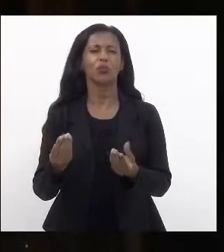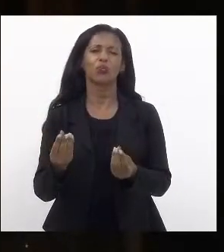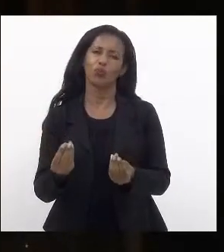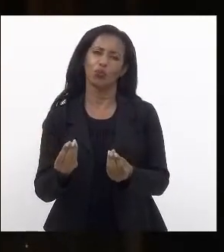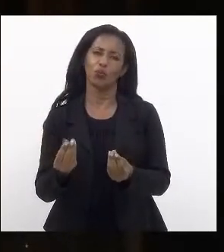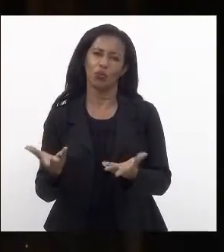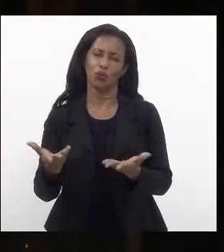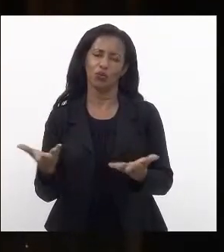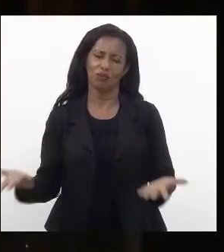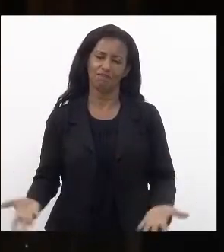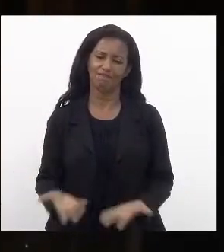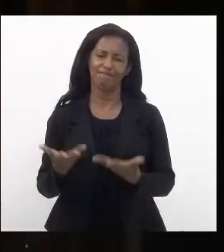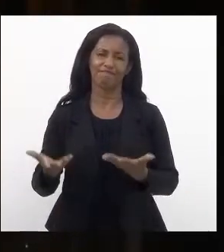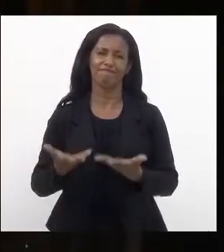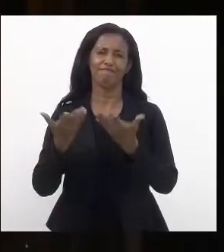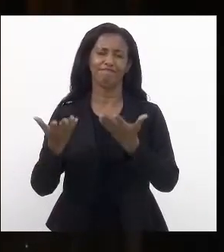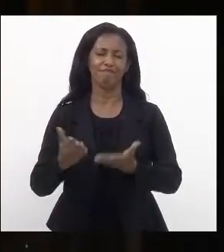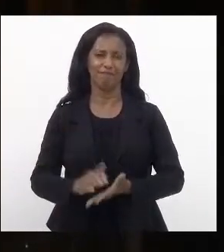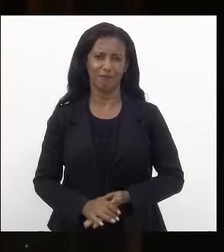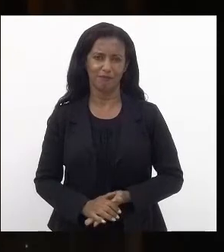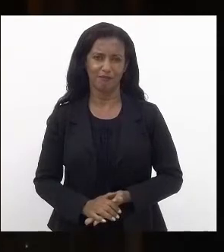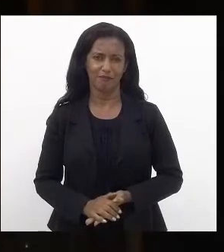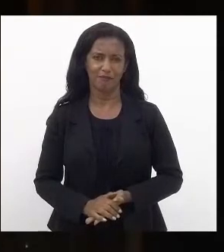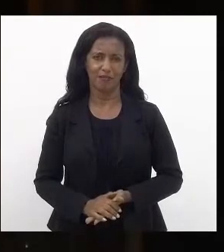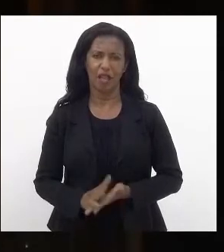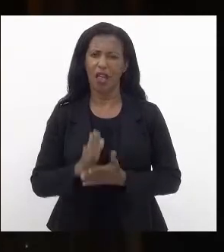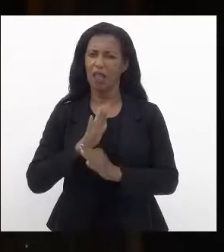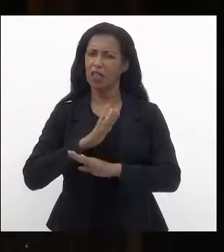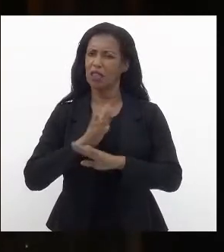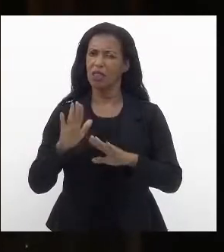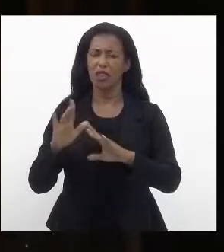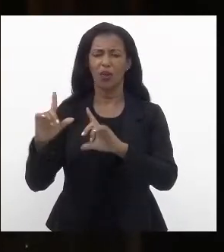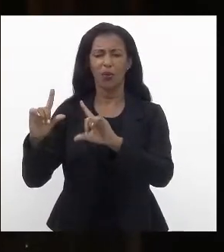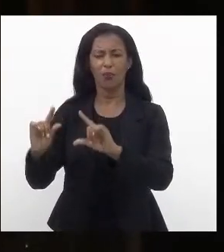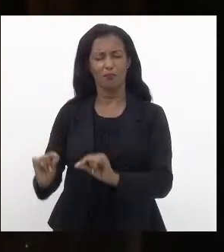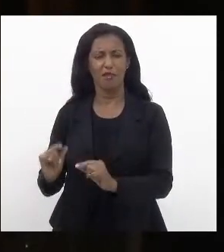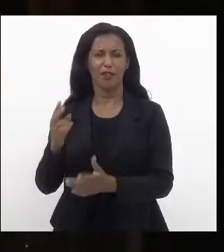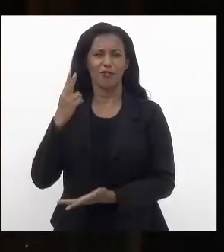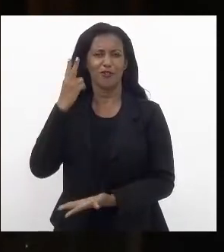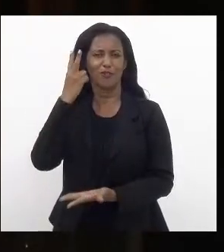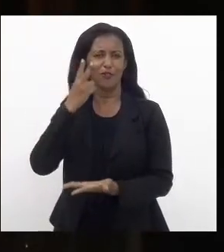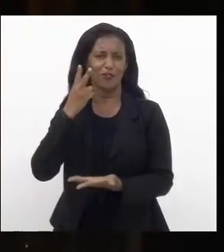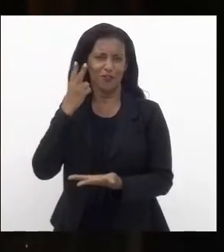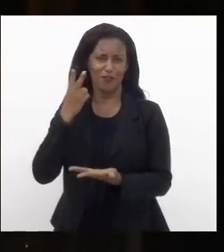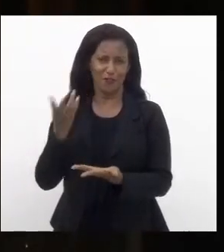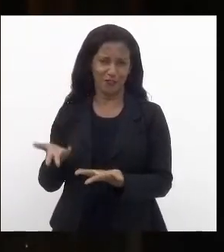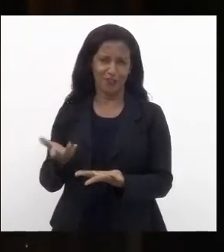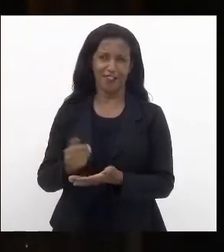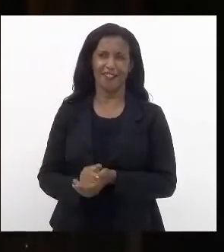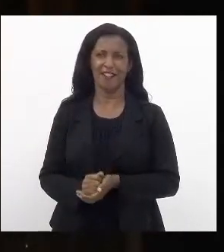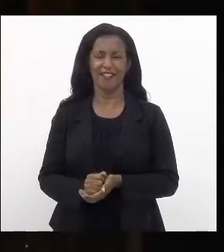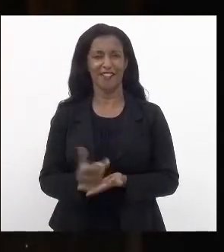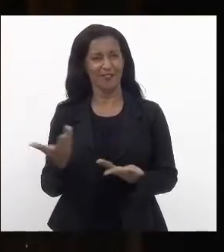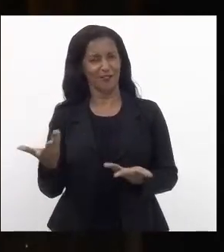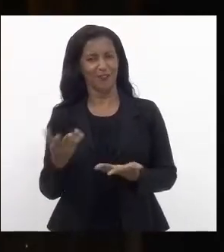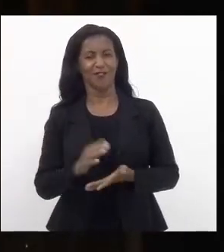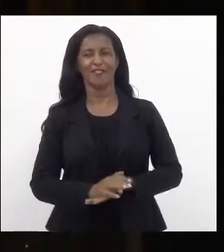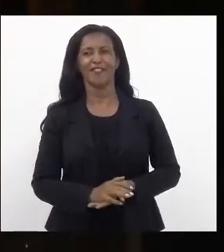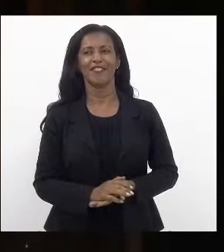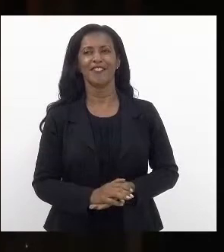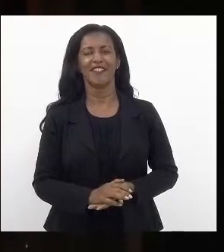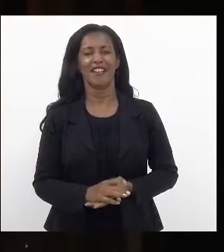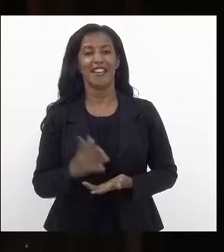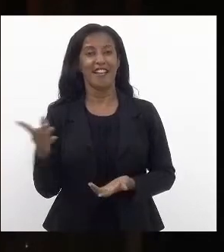grande iniciativa, né? Não menos que o nosso vereador, que dessa vez foi roubada dele